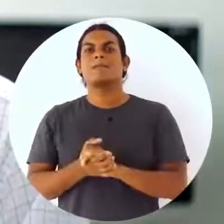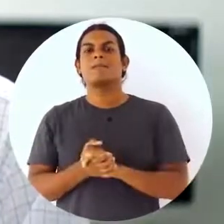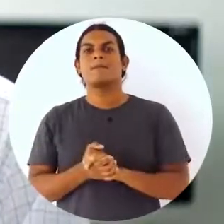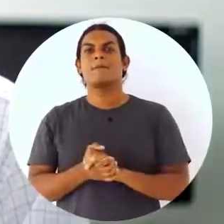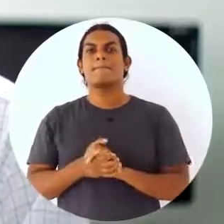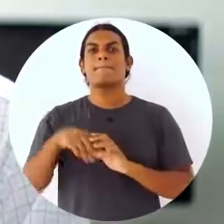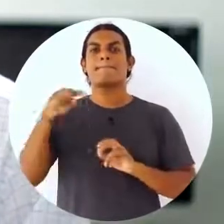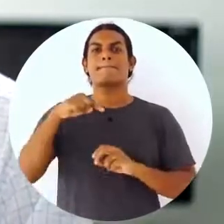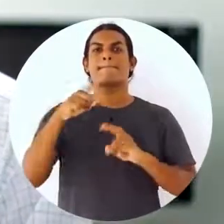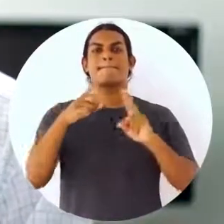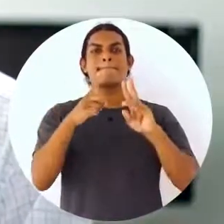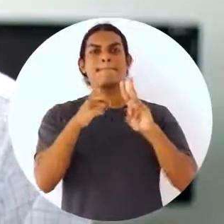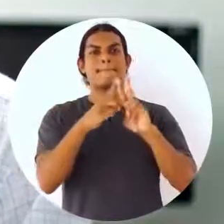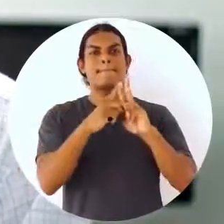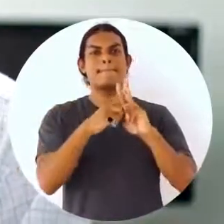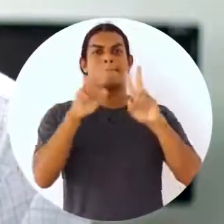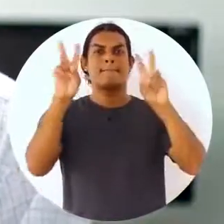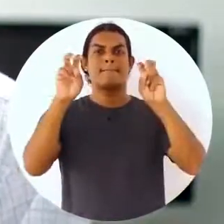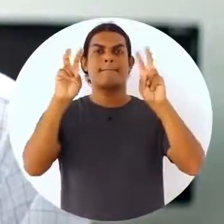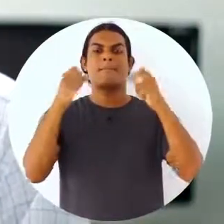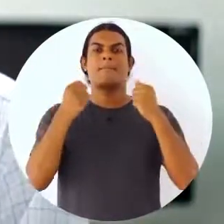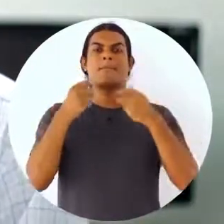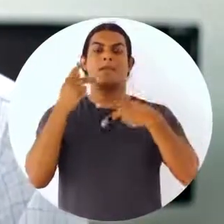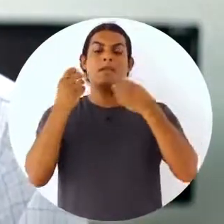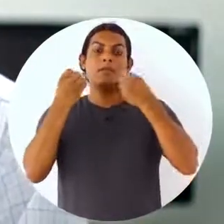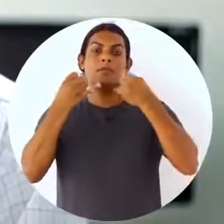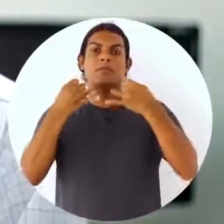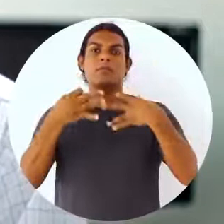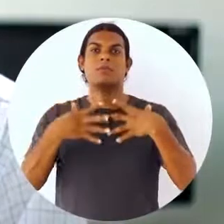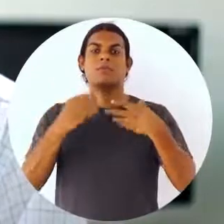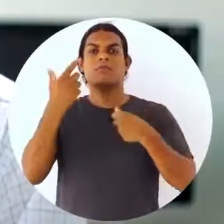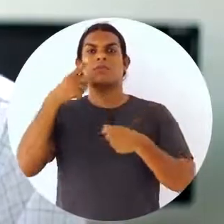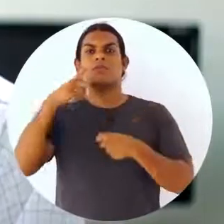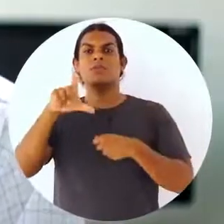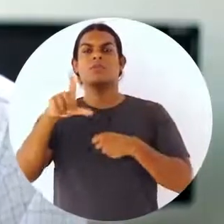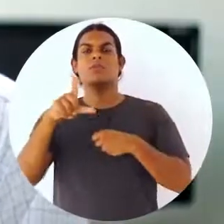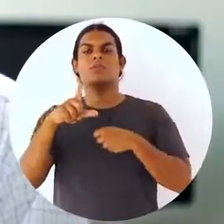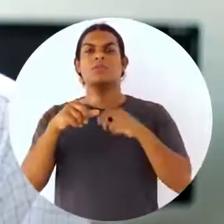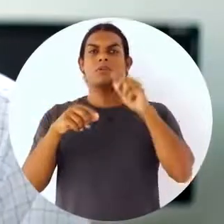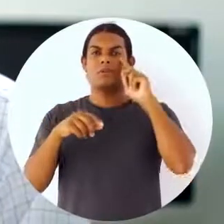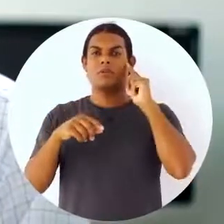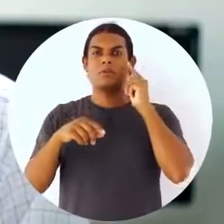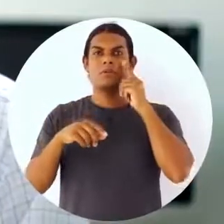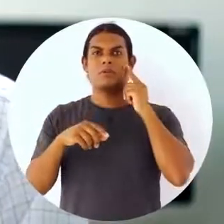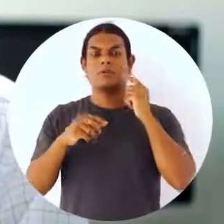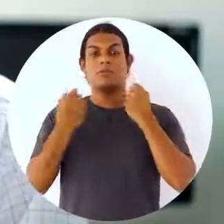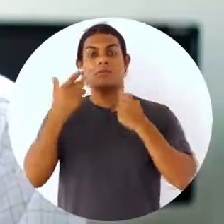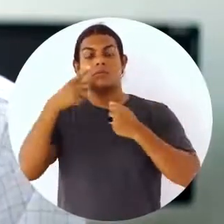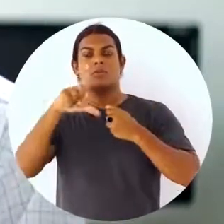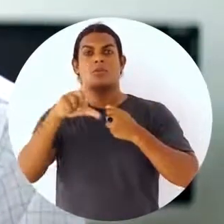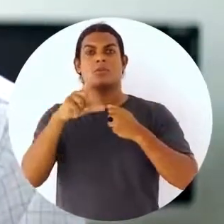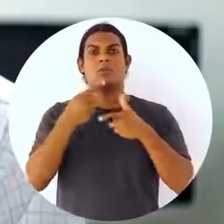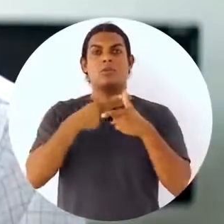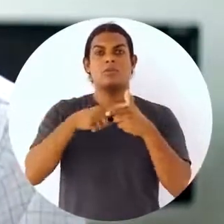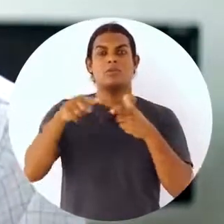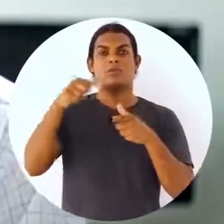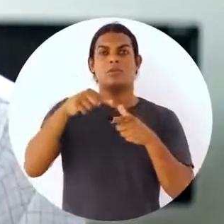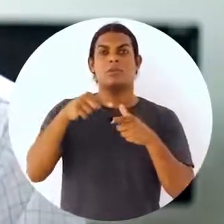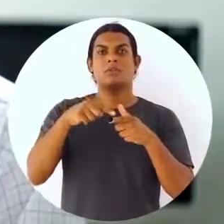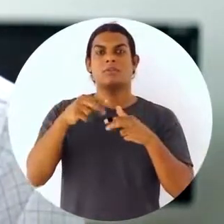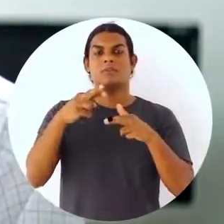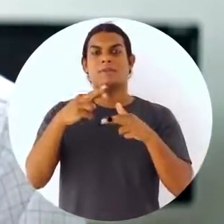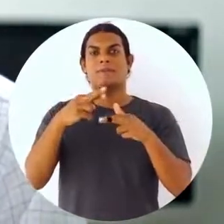competência 3, ela fala que para que eu possa atender essas modificações, eu preciso planejar. Nenhuma mudança